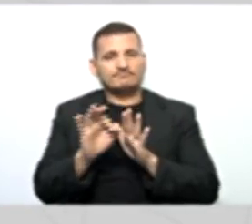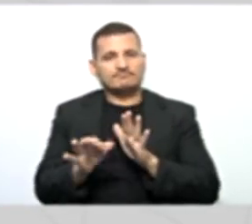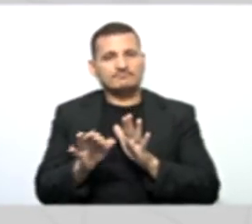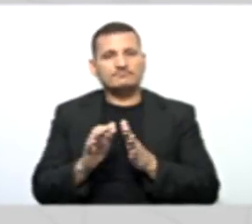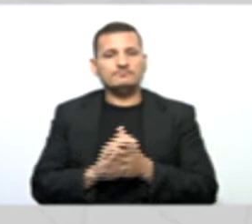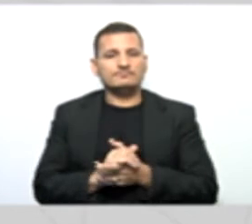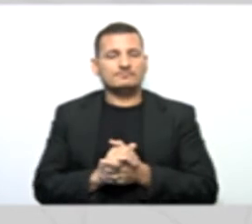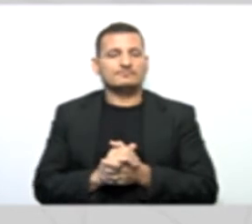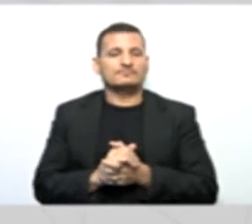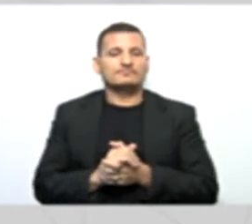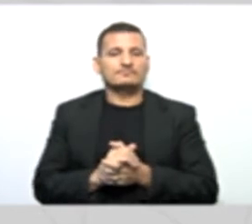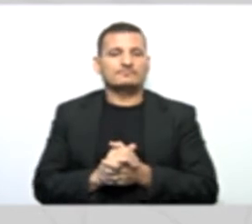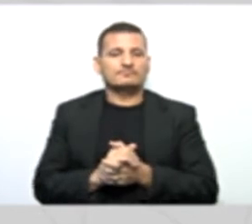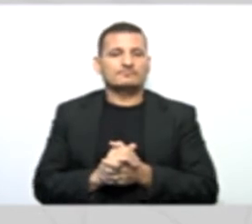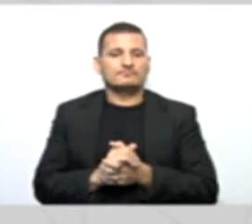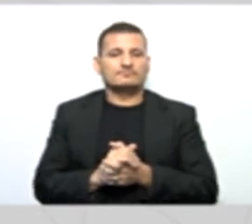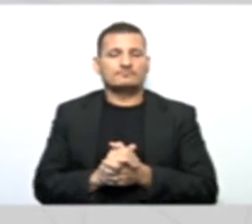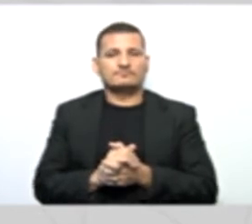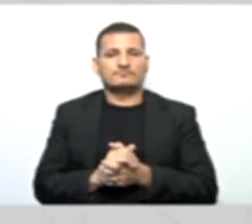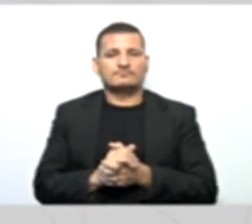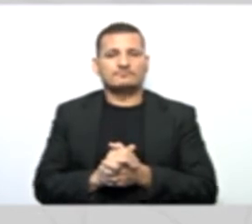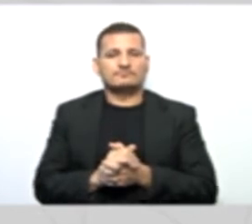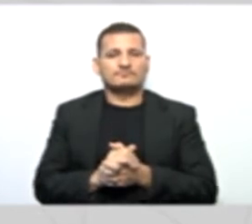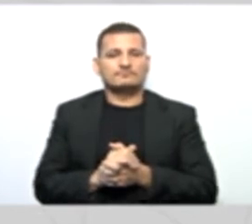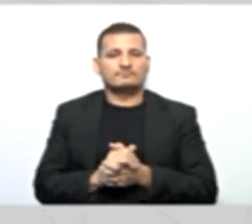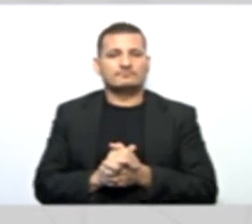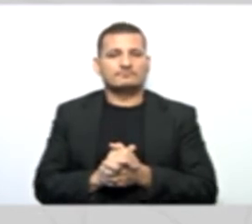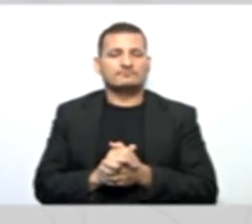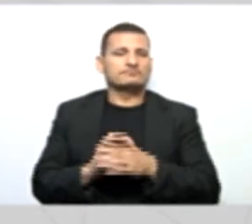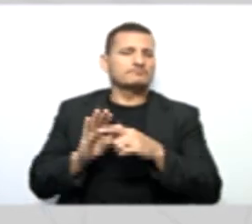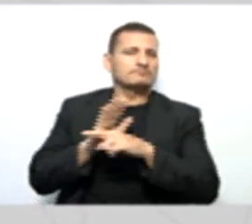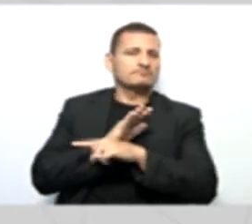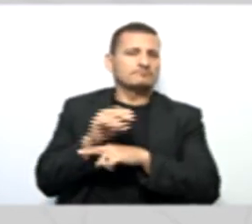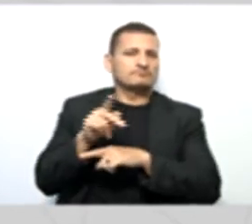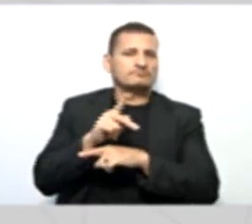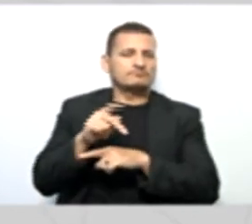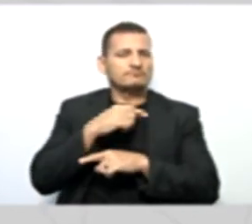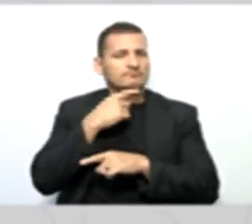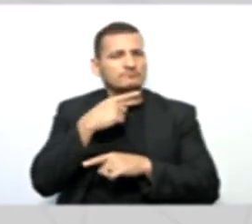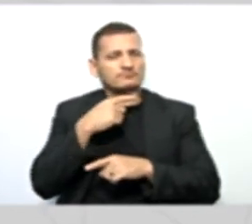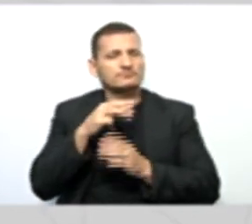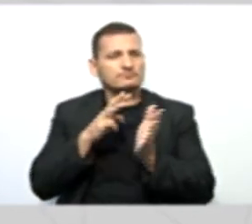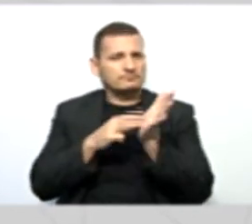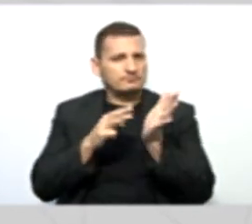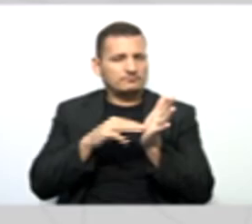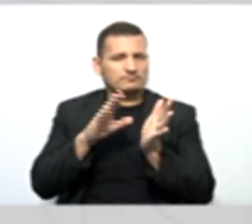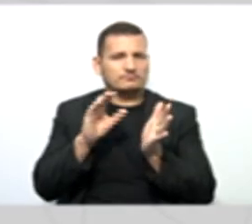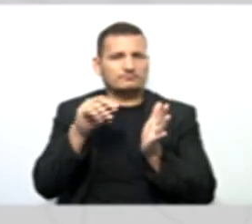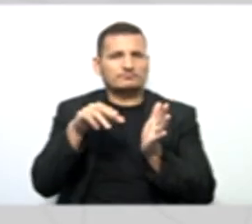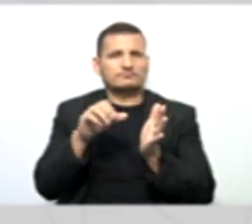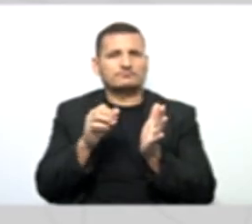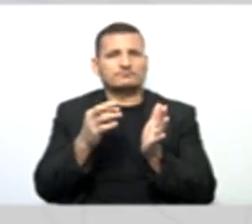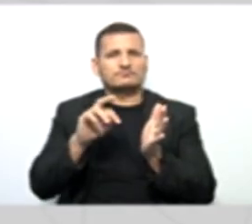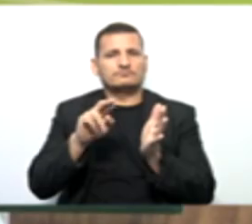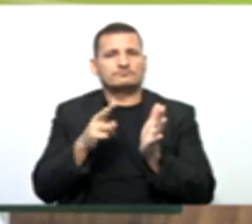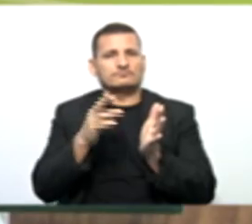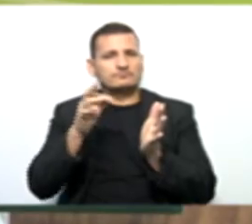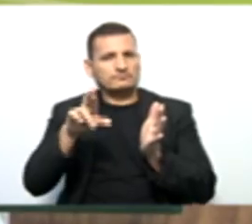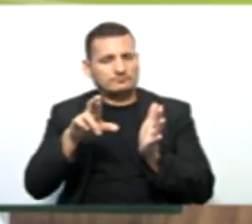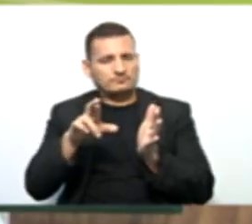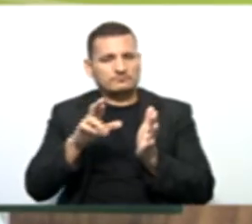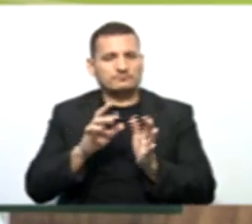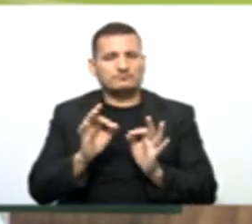Tranquilo? Professor Eduardo, ninguém mandou nenhuma dúvida não, né, em relação a método construtor? Nenhuma